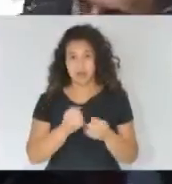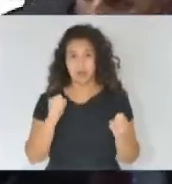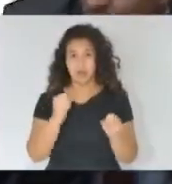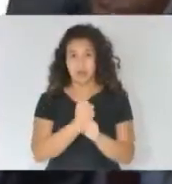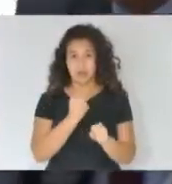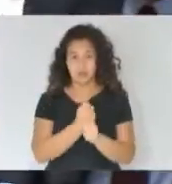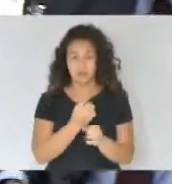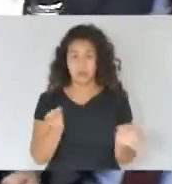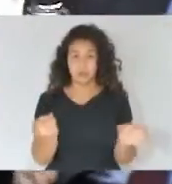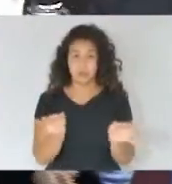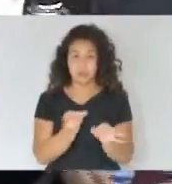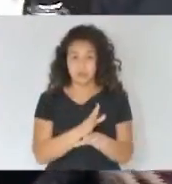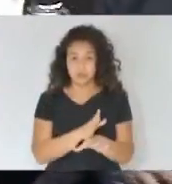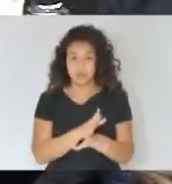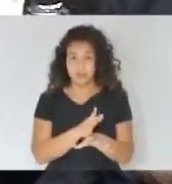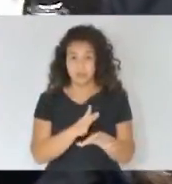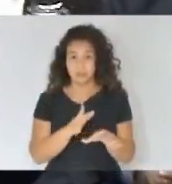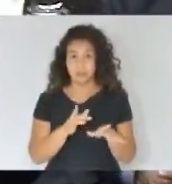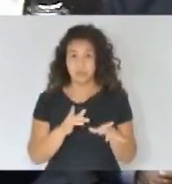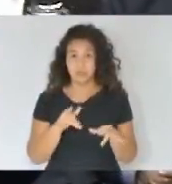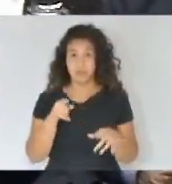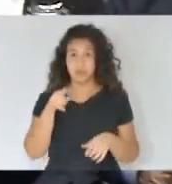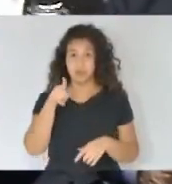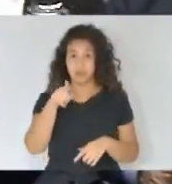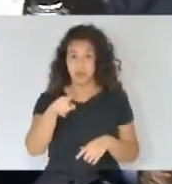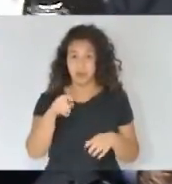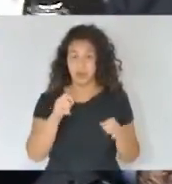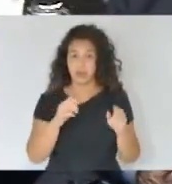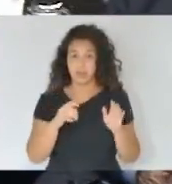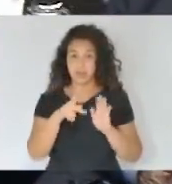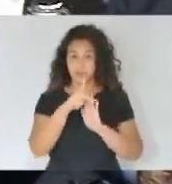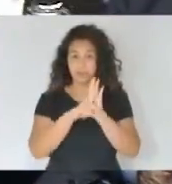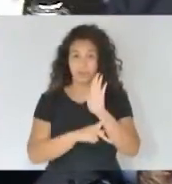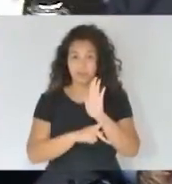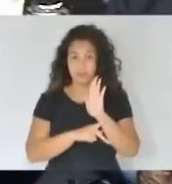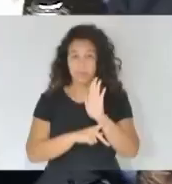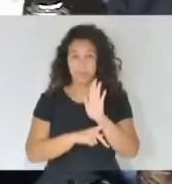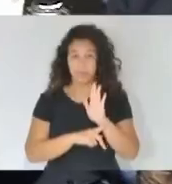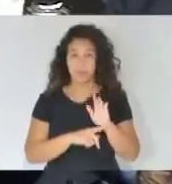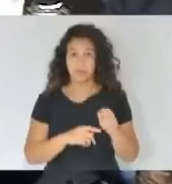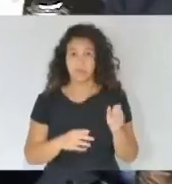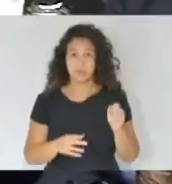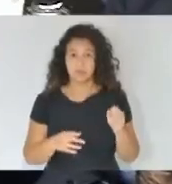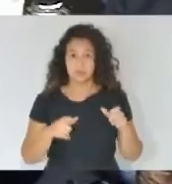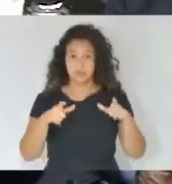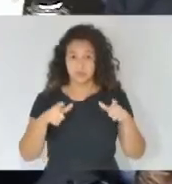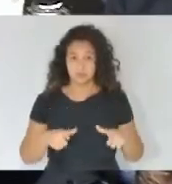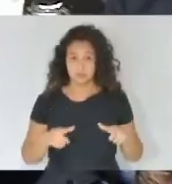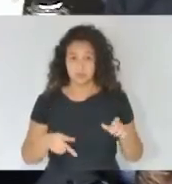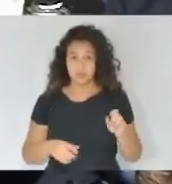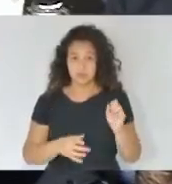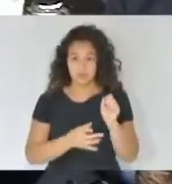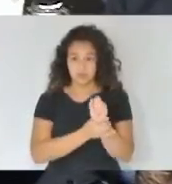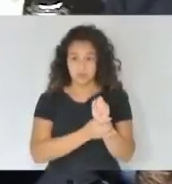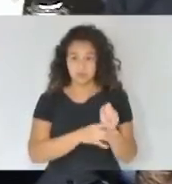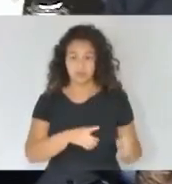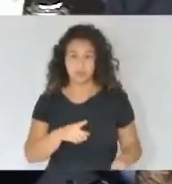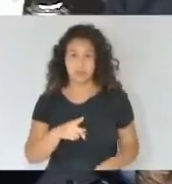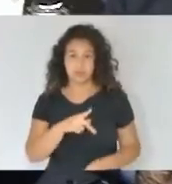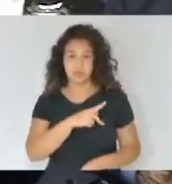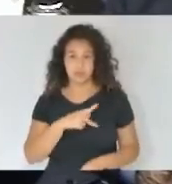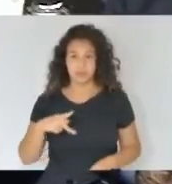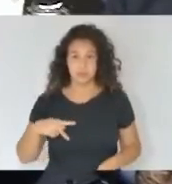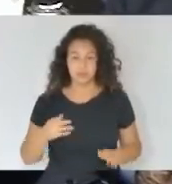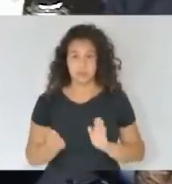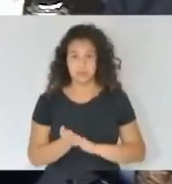conclusão desse projeto que se iniciou, desse complexo de segurança pública, é extremamente necessária. Parabéns,